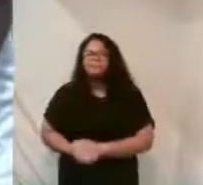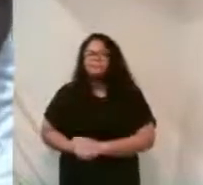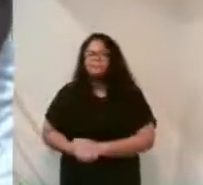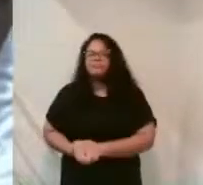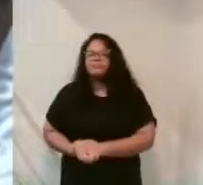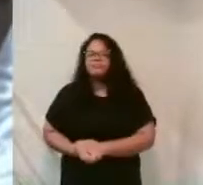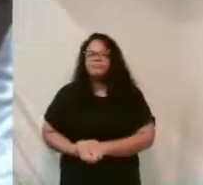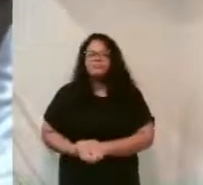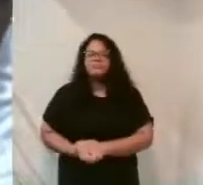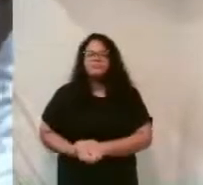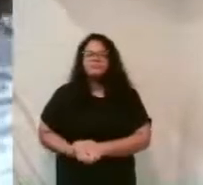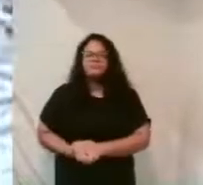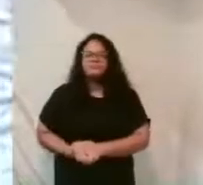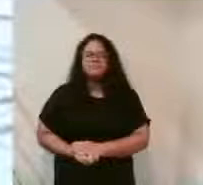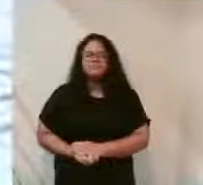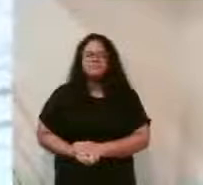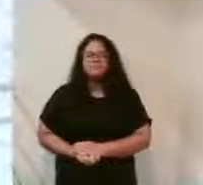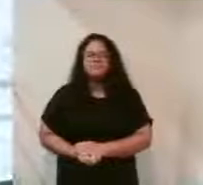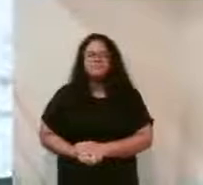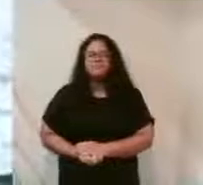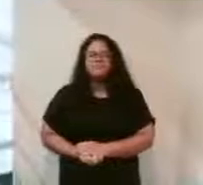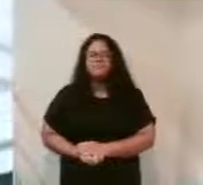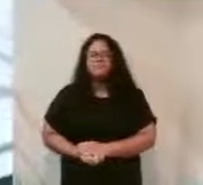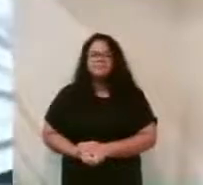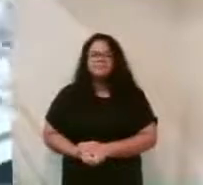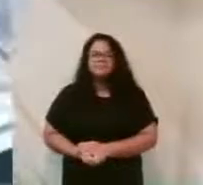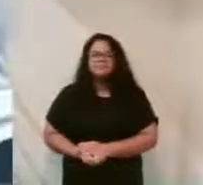e eficaz.